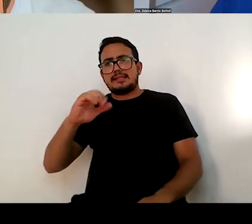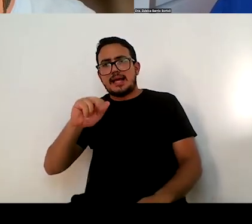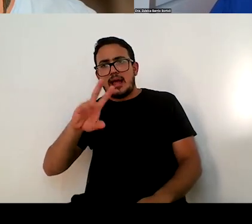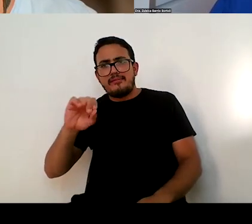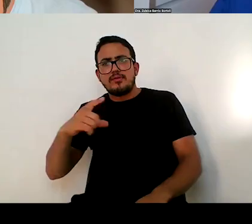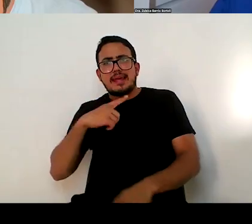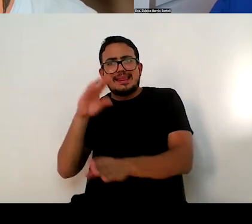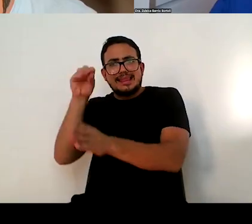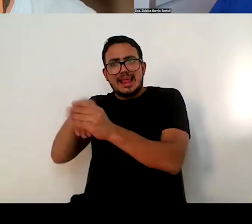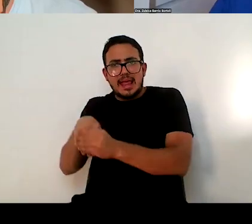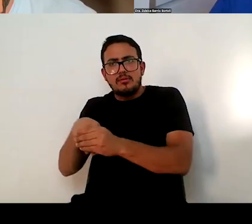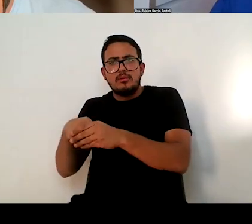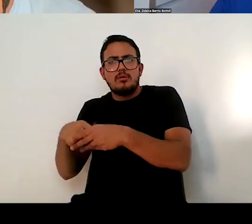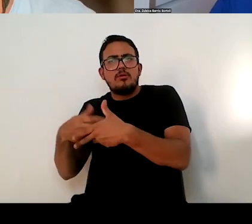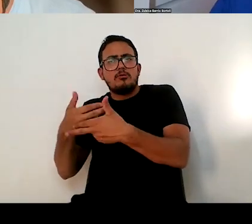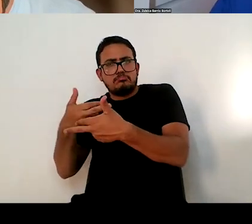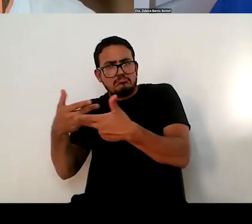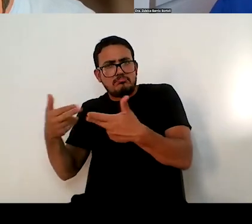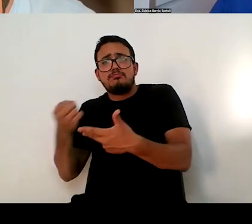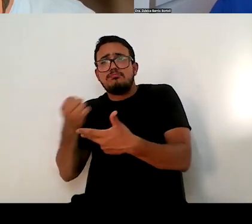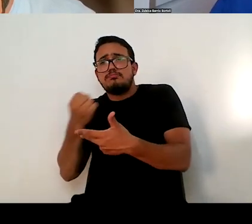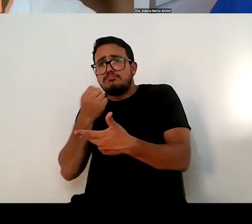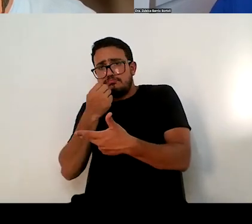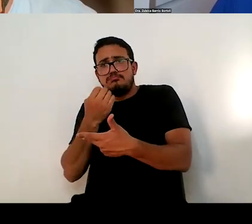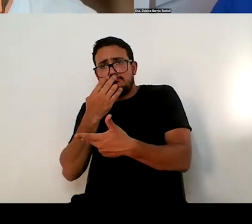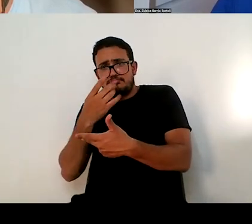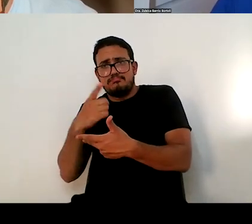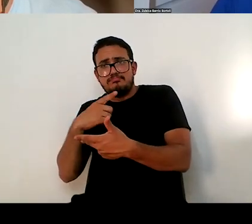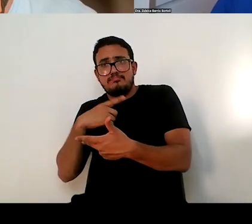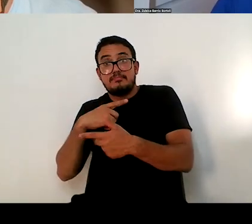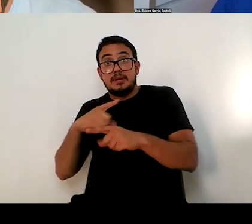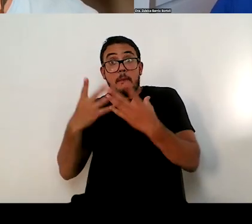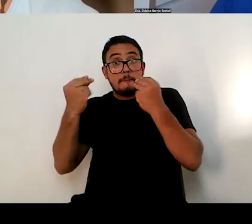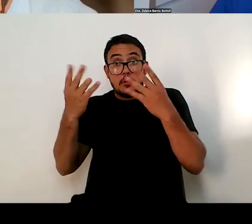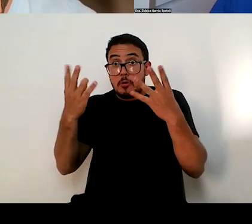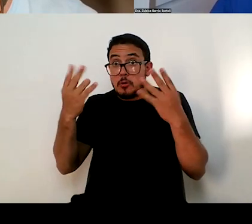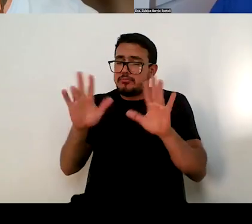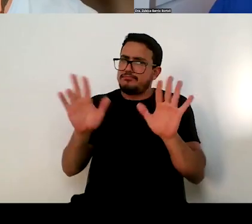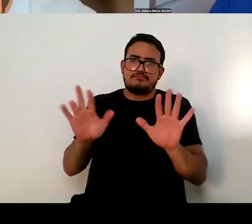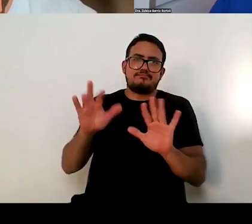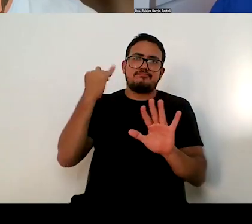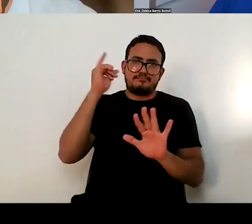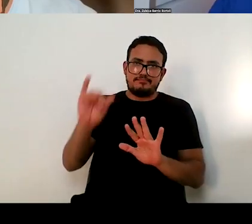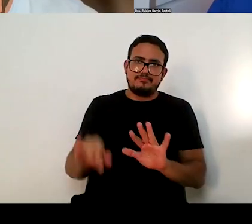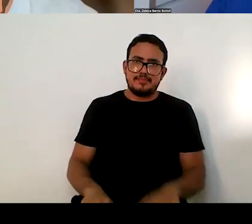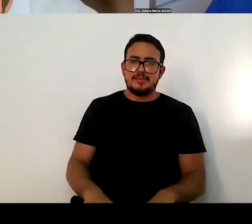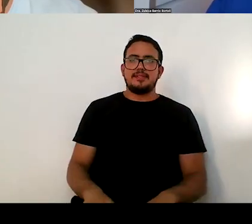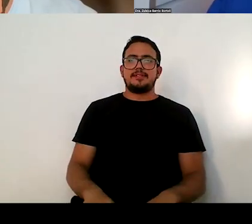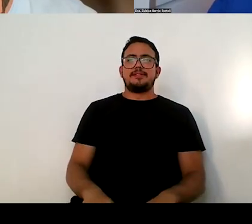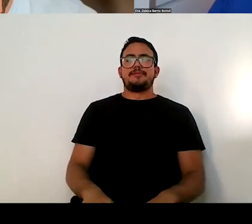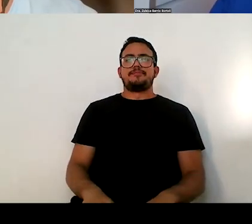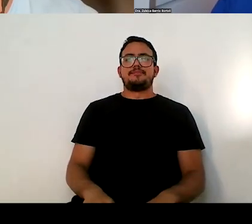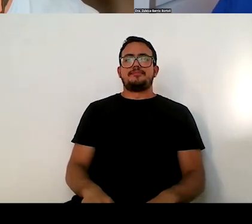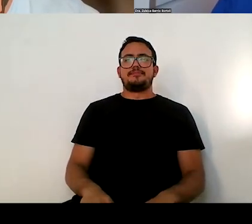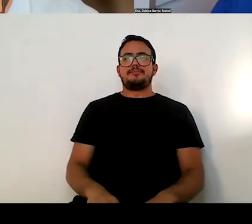sem abusos para não exceder na quantidade calórica, que também, se a pessoa quiser fazer uma dieta para perder peso, o mel é ruim. E se você